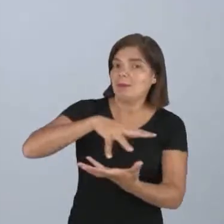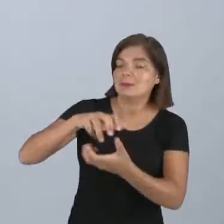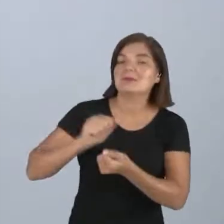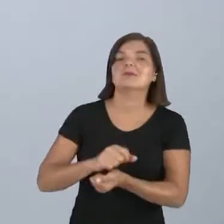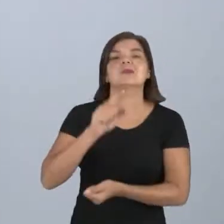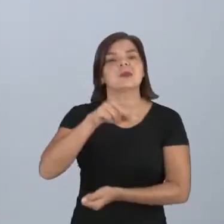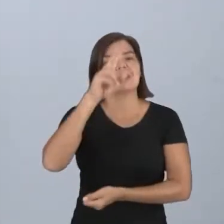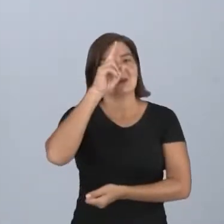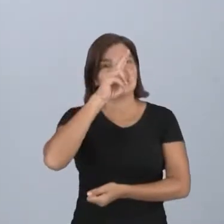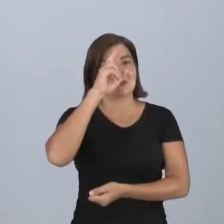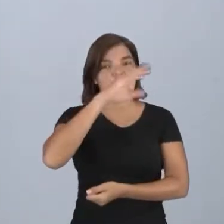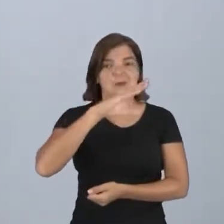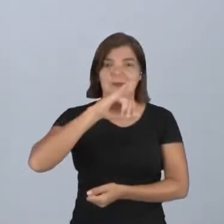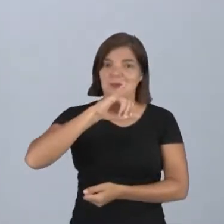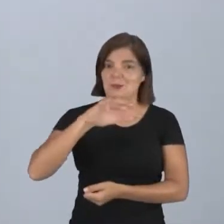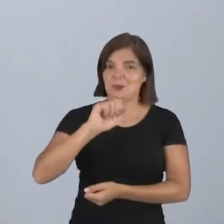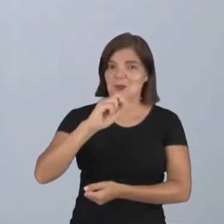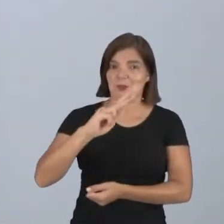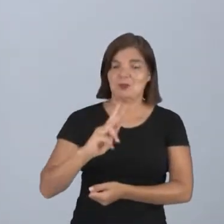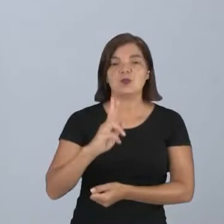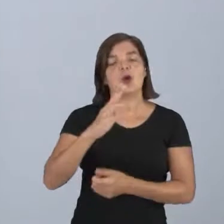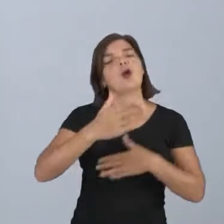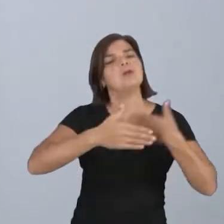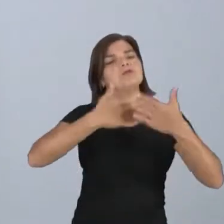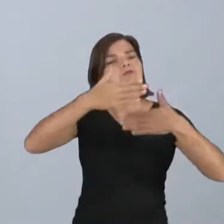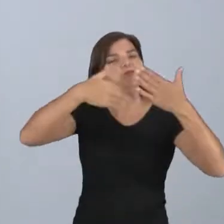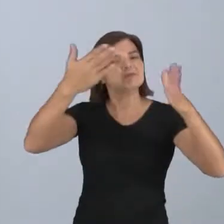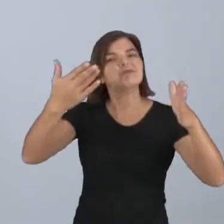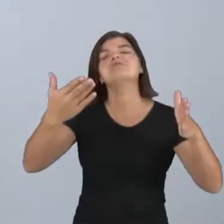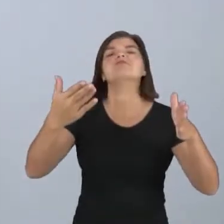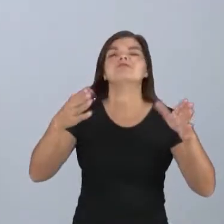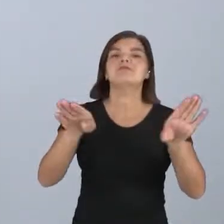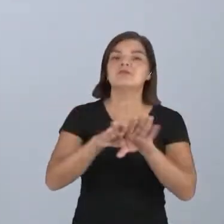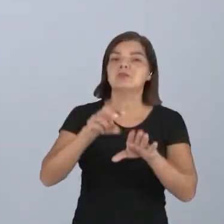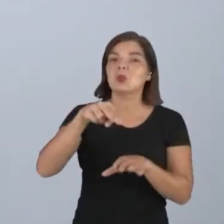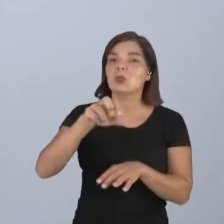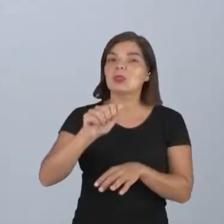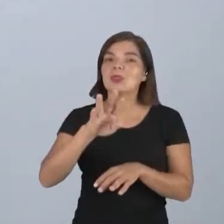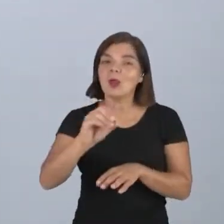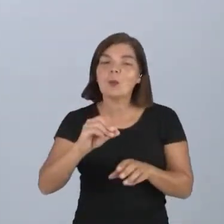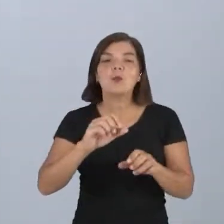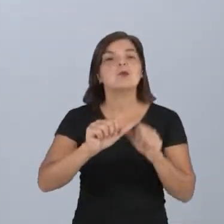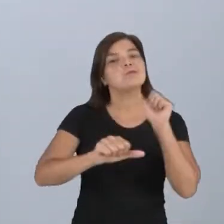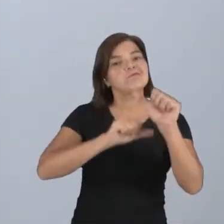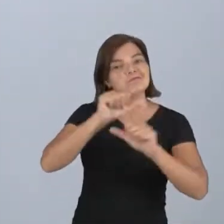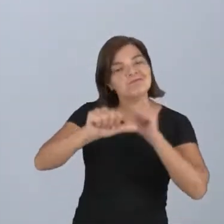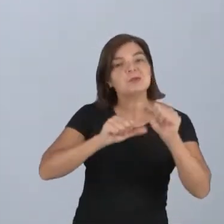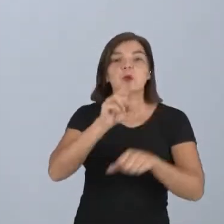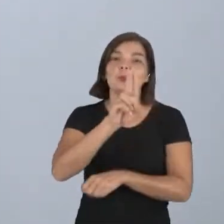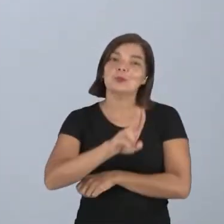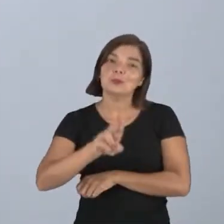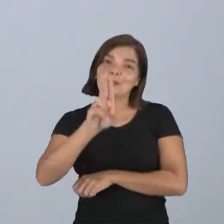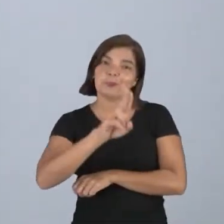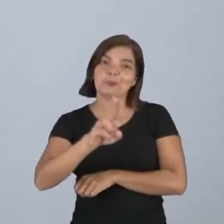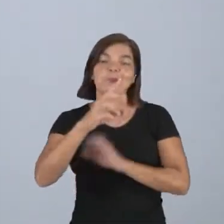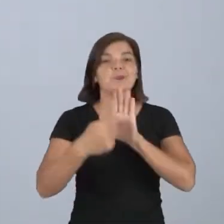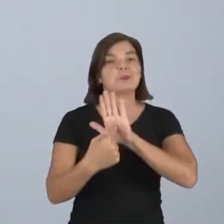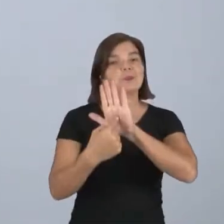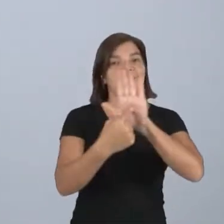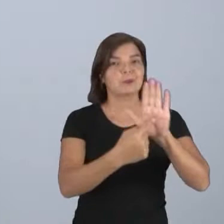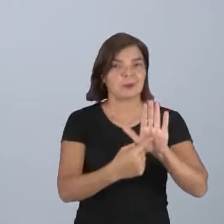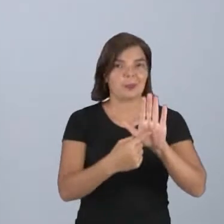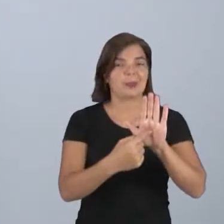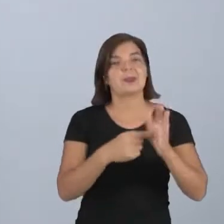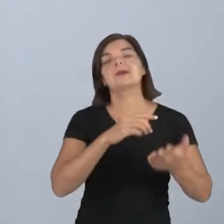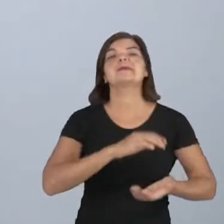essa aí é a história do Jack-o'-lantern. Aí eles evoluíram o nabo, né, trocaram o nabo pela abóbora, e é por isso que eles usam isso como símbolo